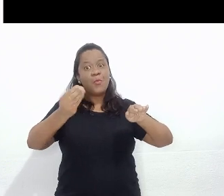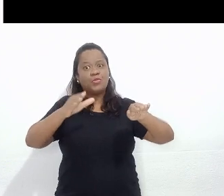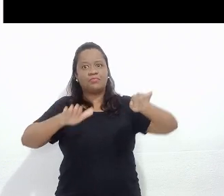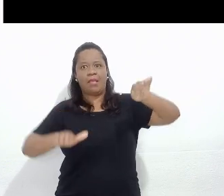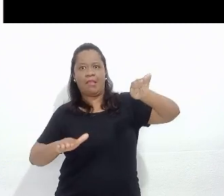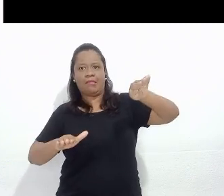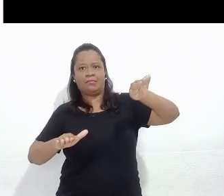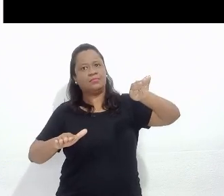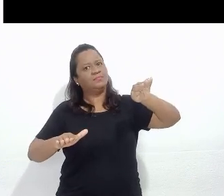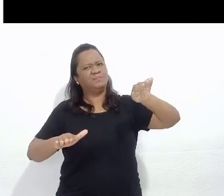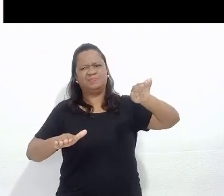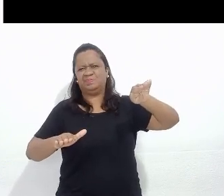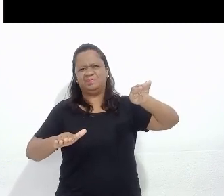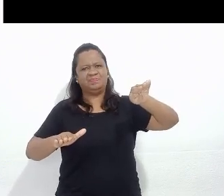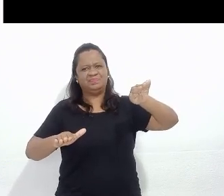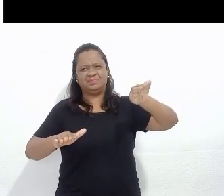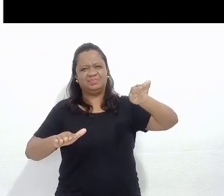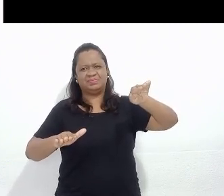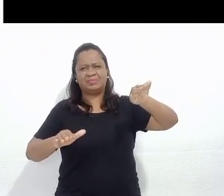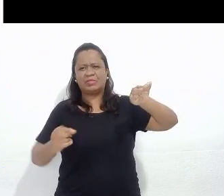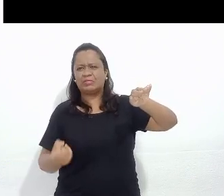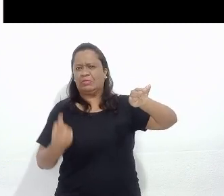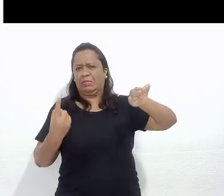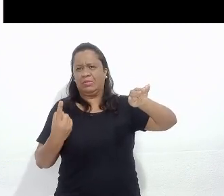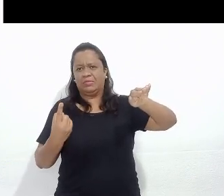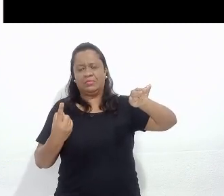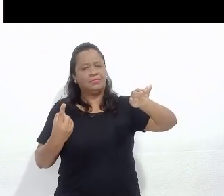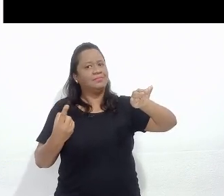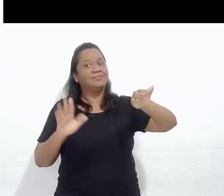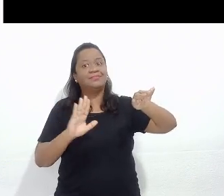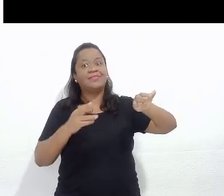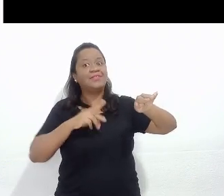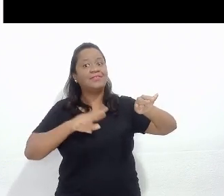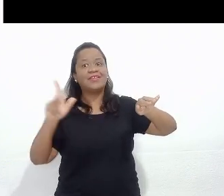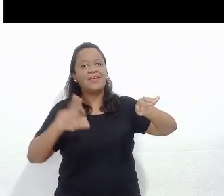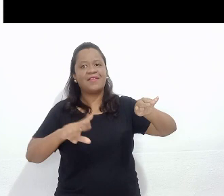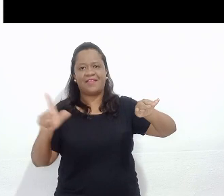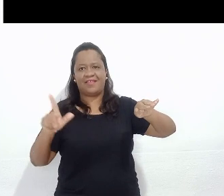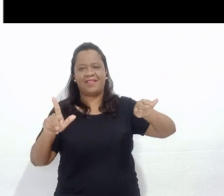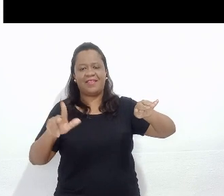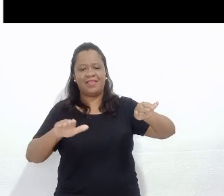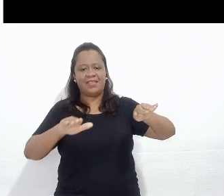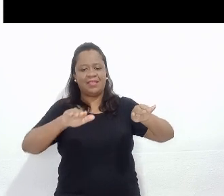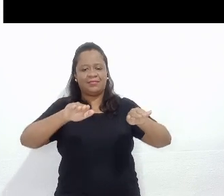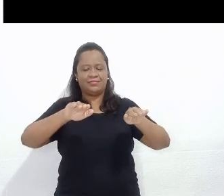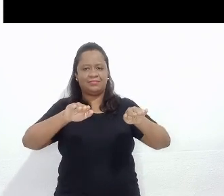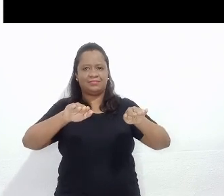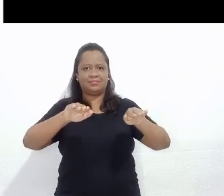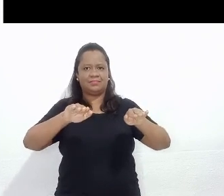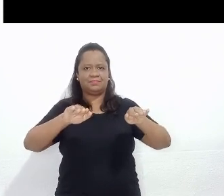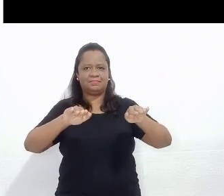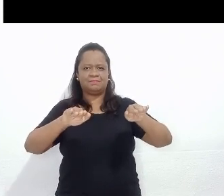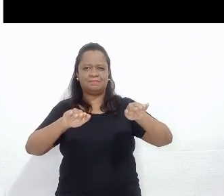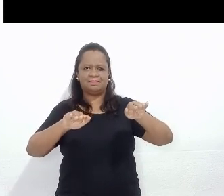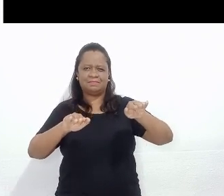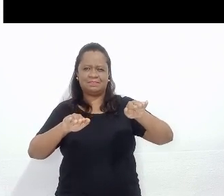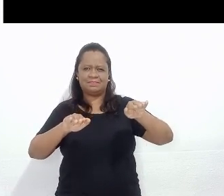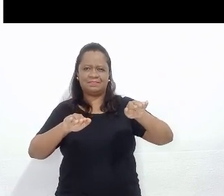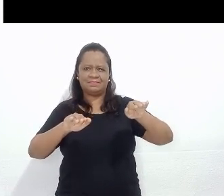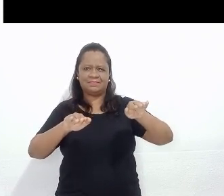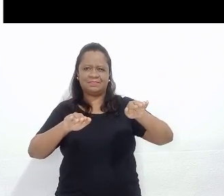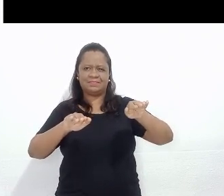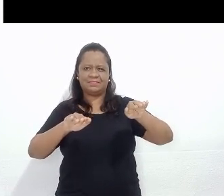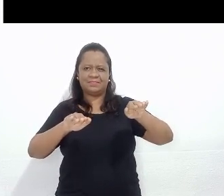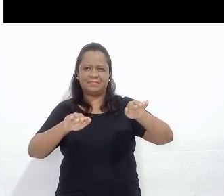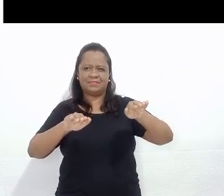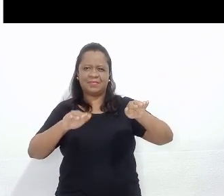né? Aquele plano oblíquo, né? Não é esse plano oblíquo. É uma leve entortadinha que ele dá